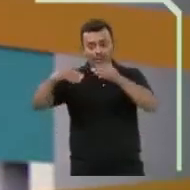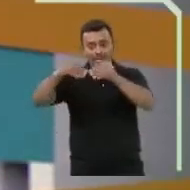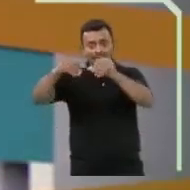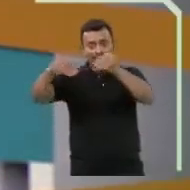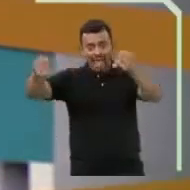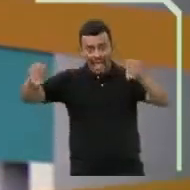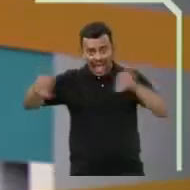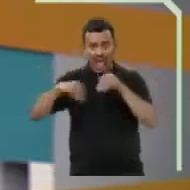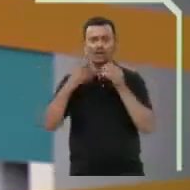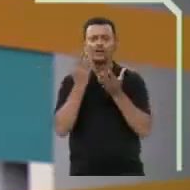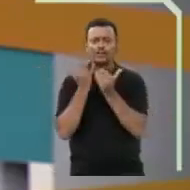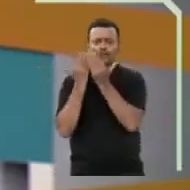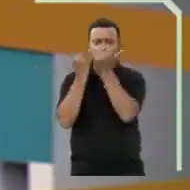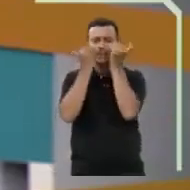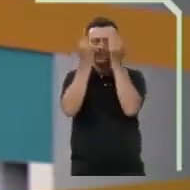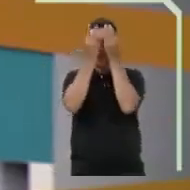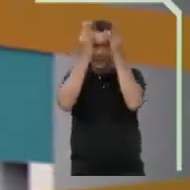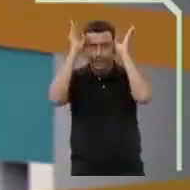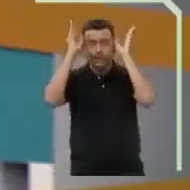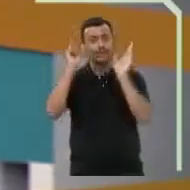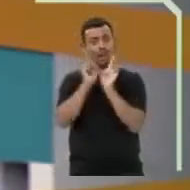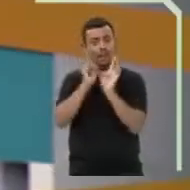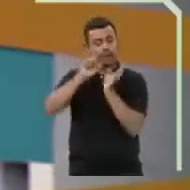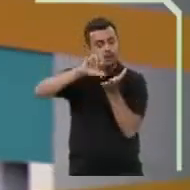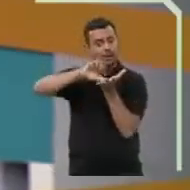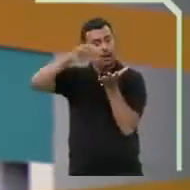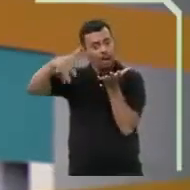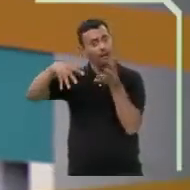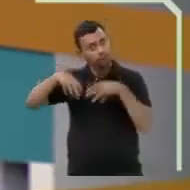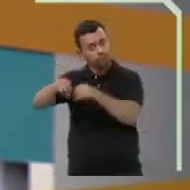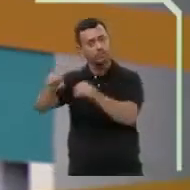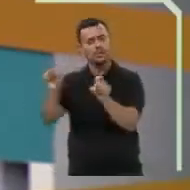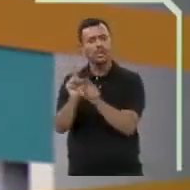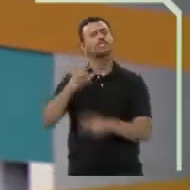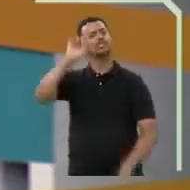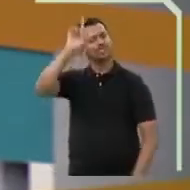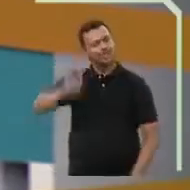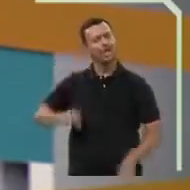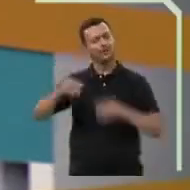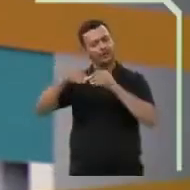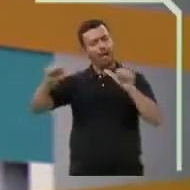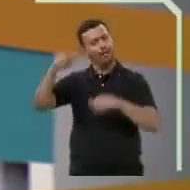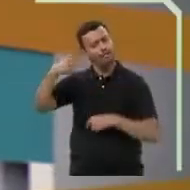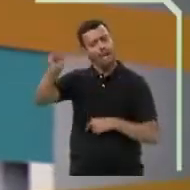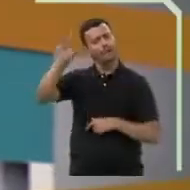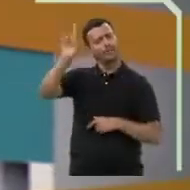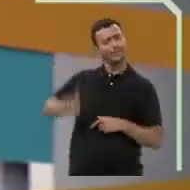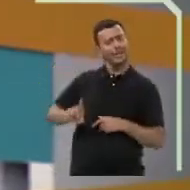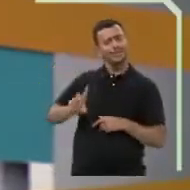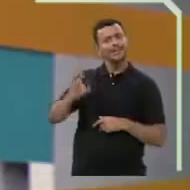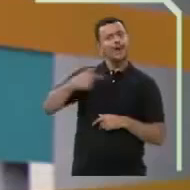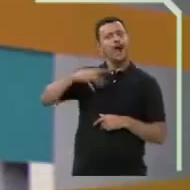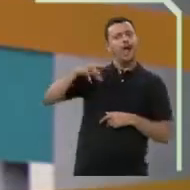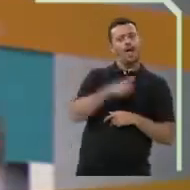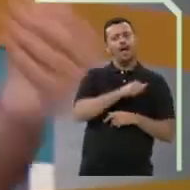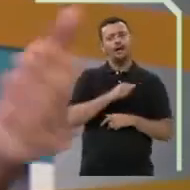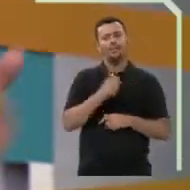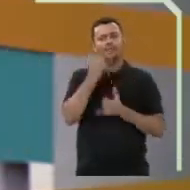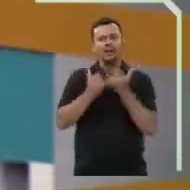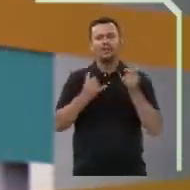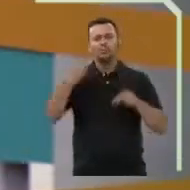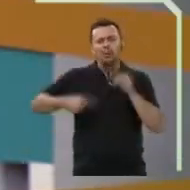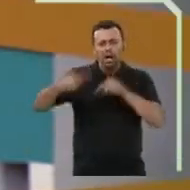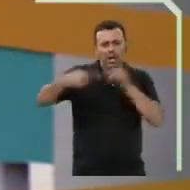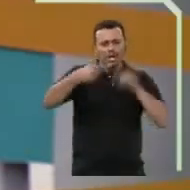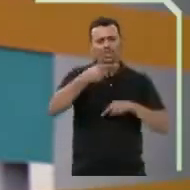as terras quilombolas e assegurar o direito à terra para quem a ela pertence e não fazer uma política que